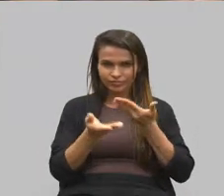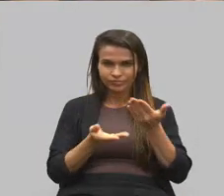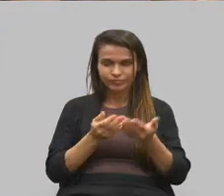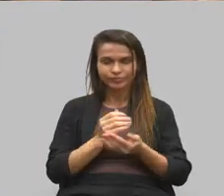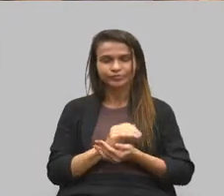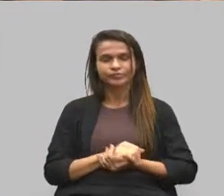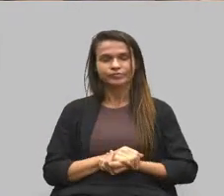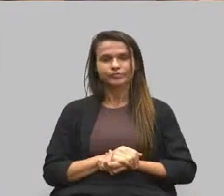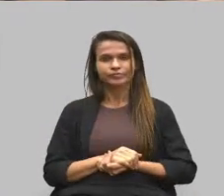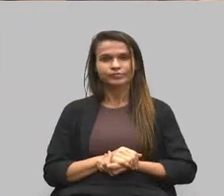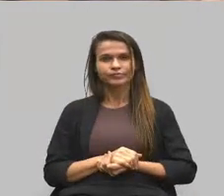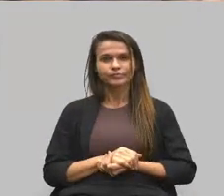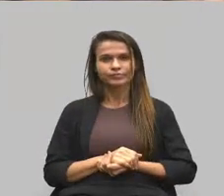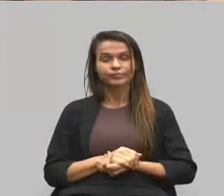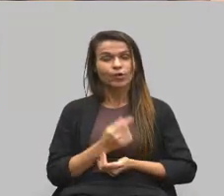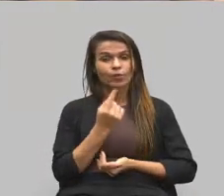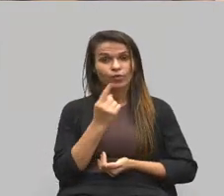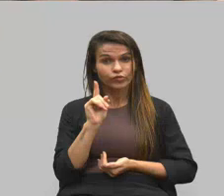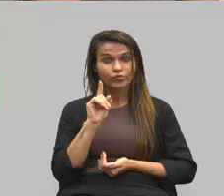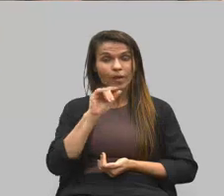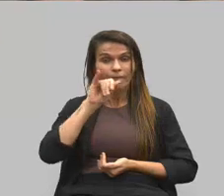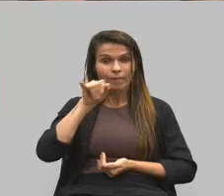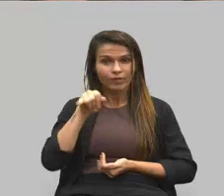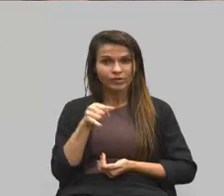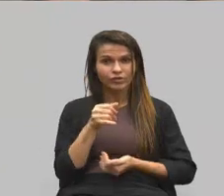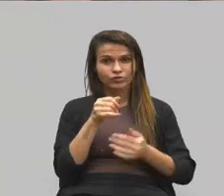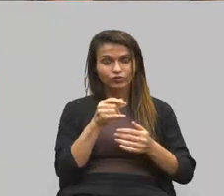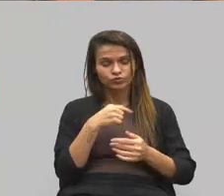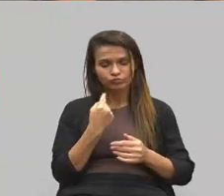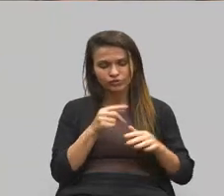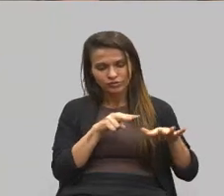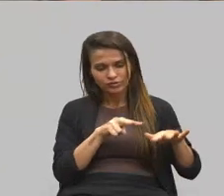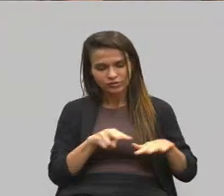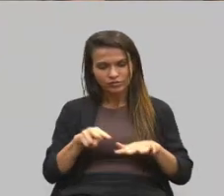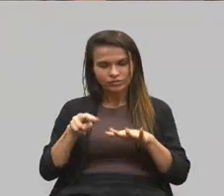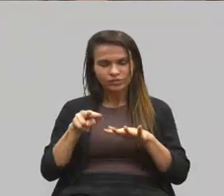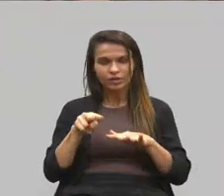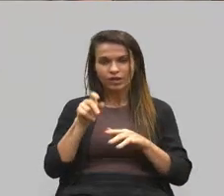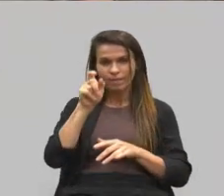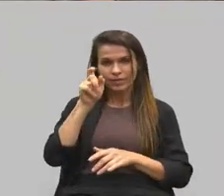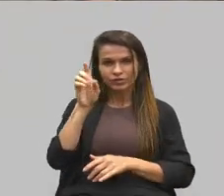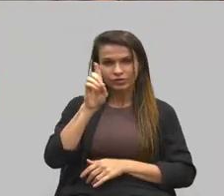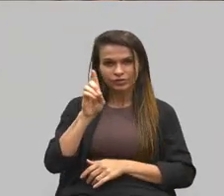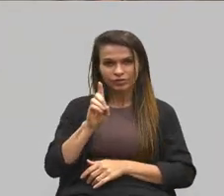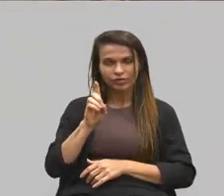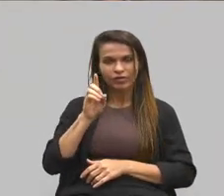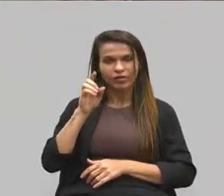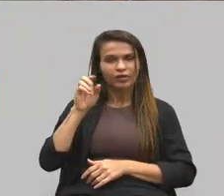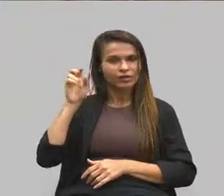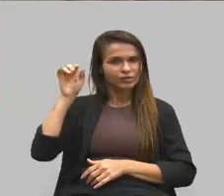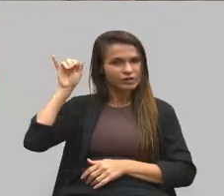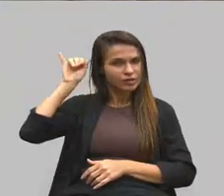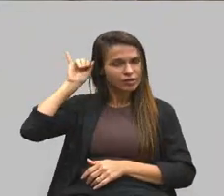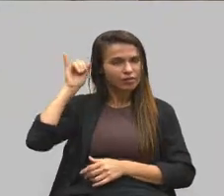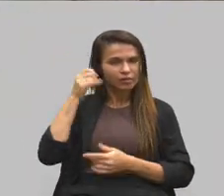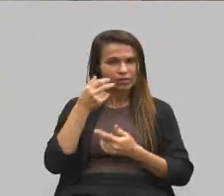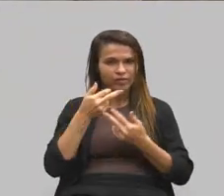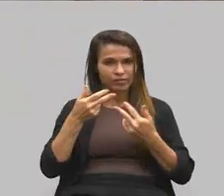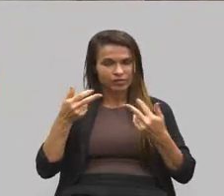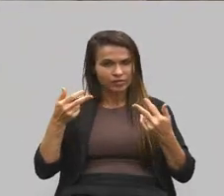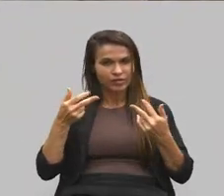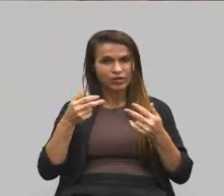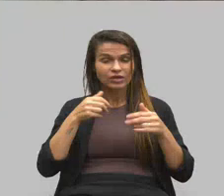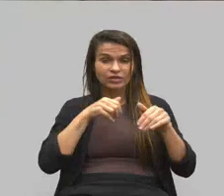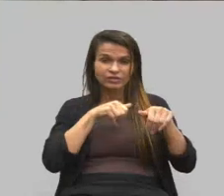Aproveitando que estamos aí na semana da pessoa com deficiência intelectual e múltipla Setembro